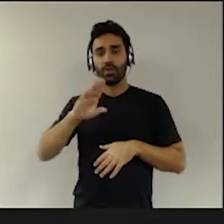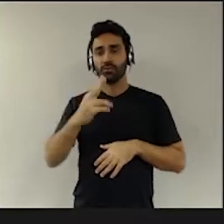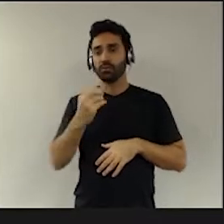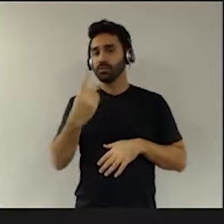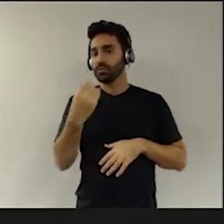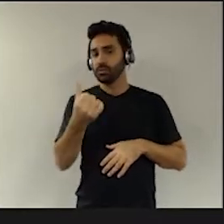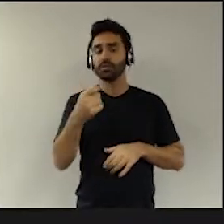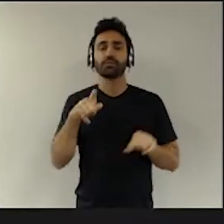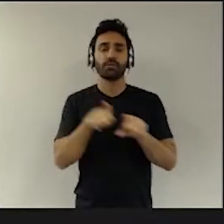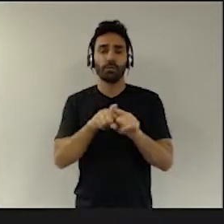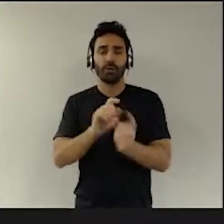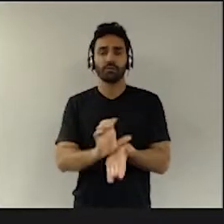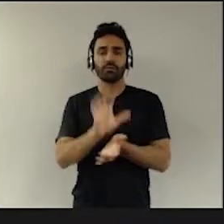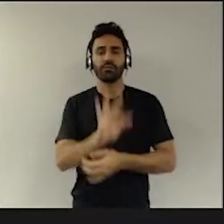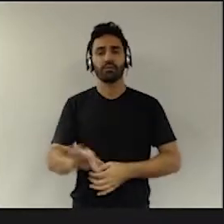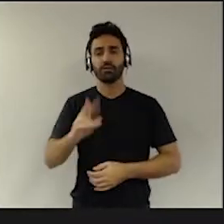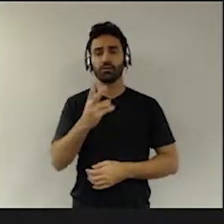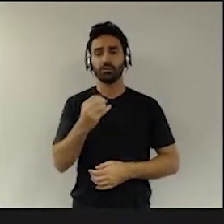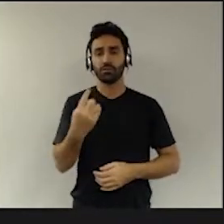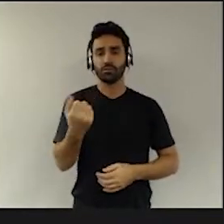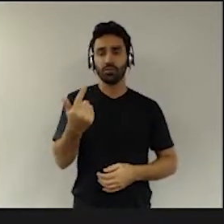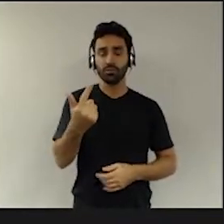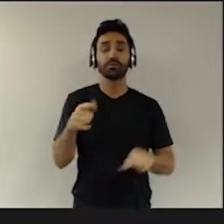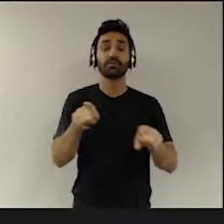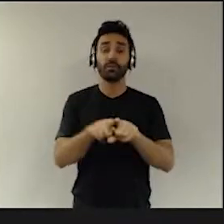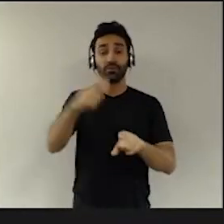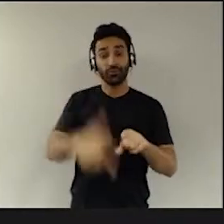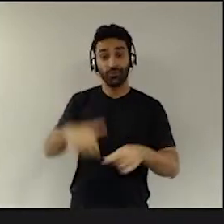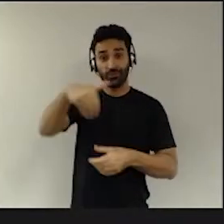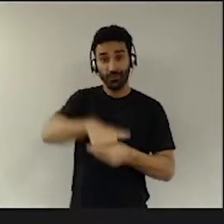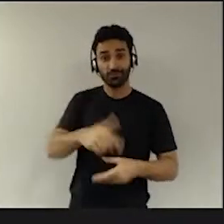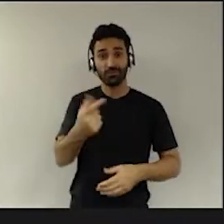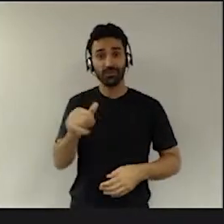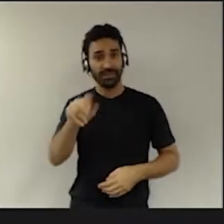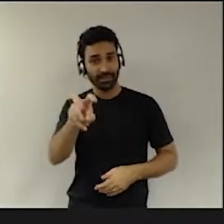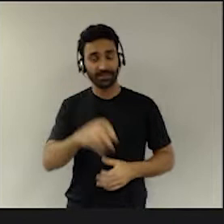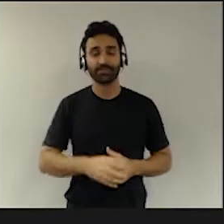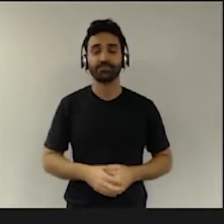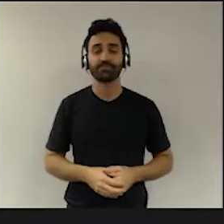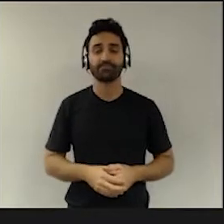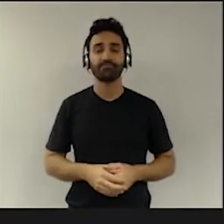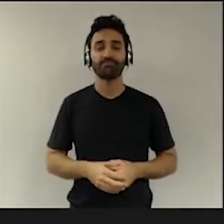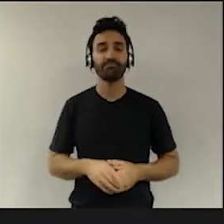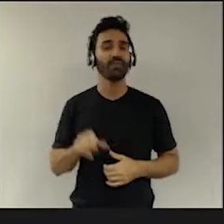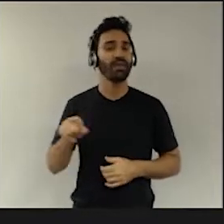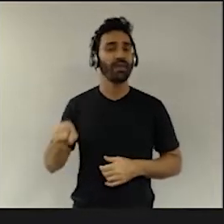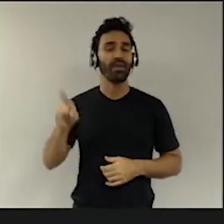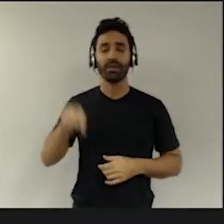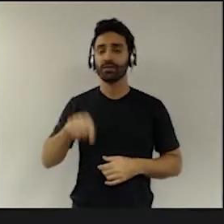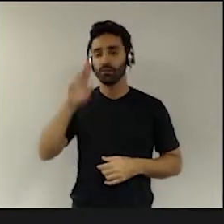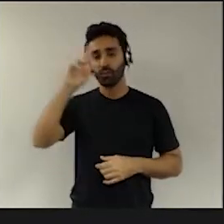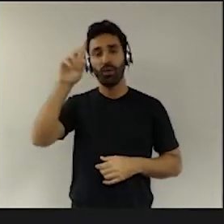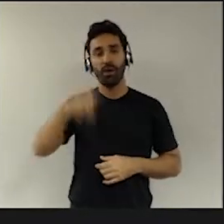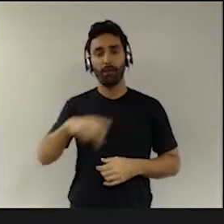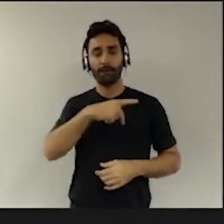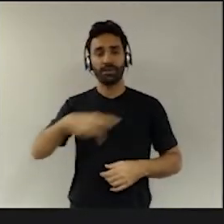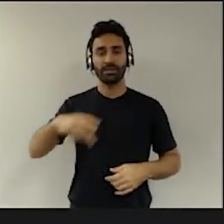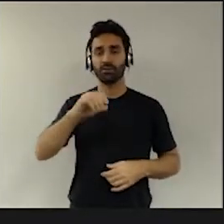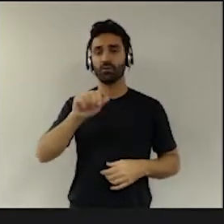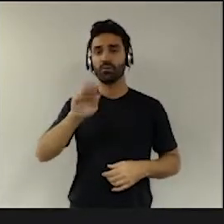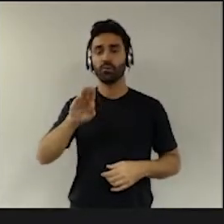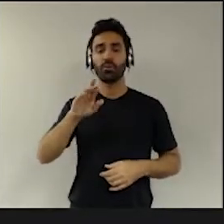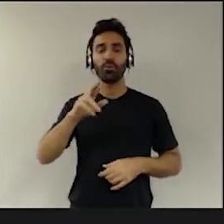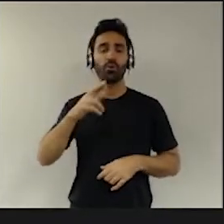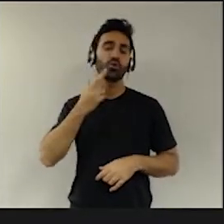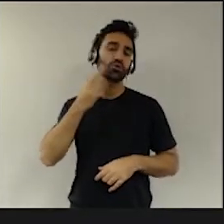conselheiro federal eleito em 2012 e reeleito em 2015. O Dr. Elton é o presidente da OAB